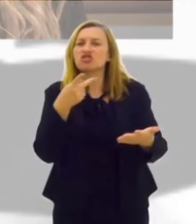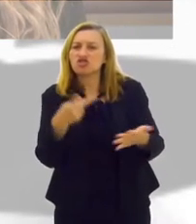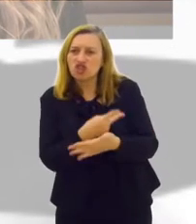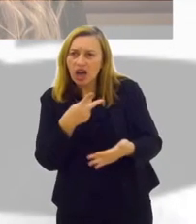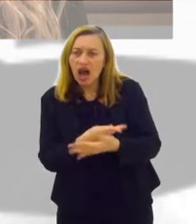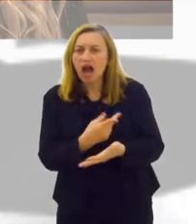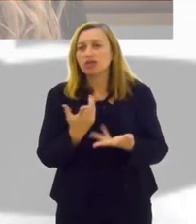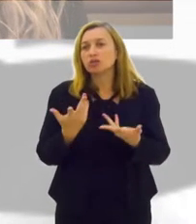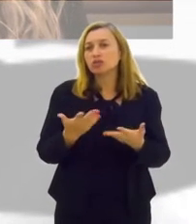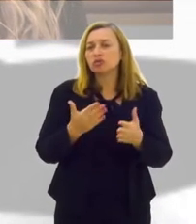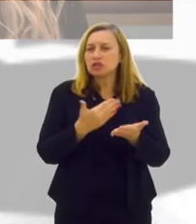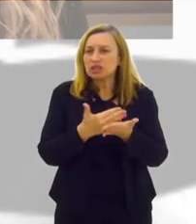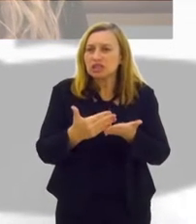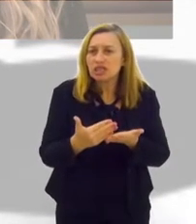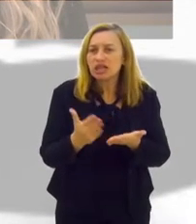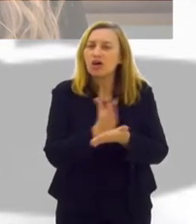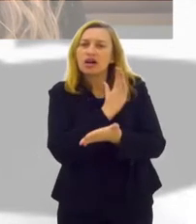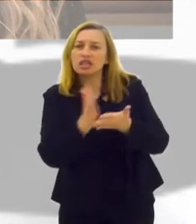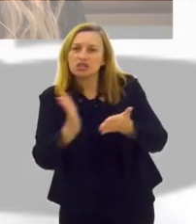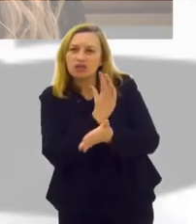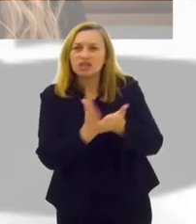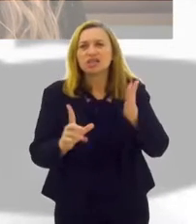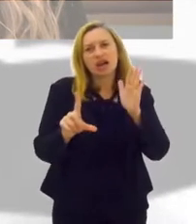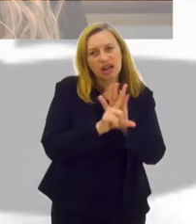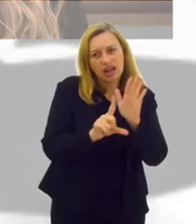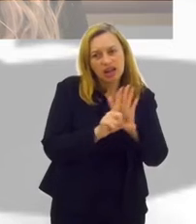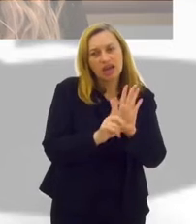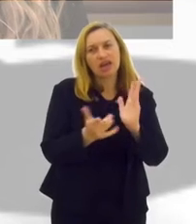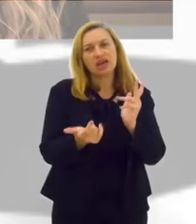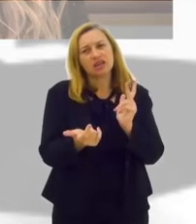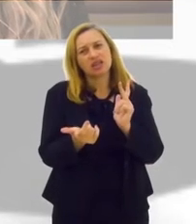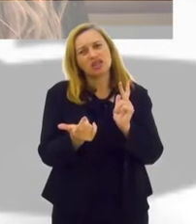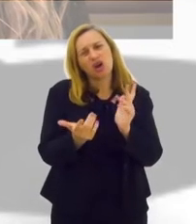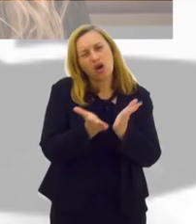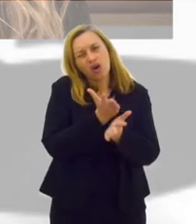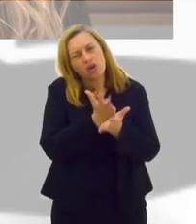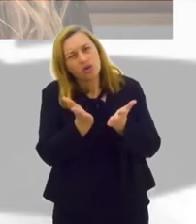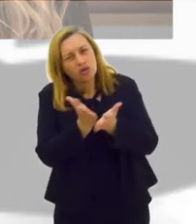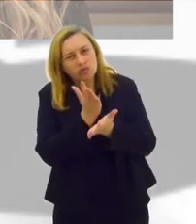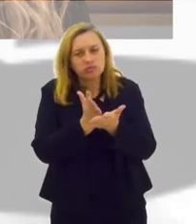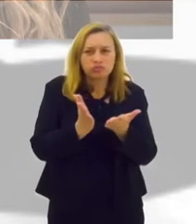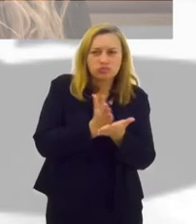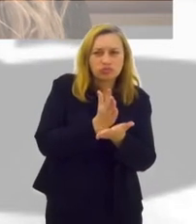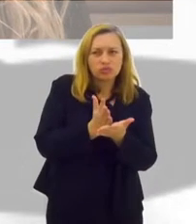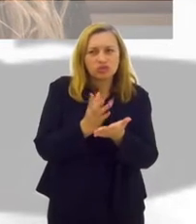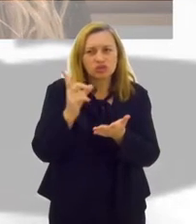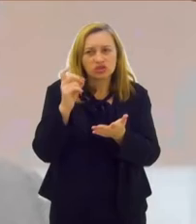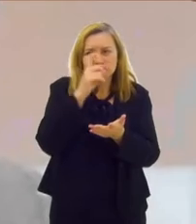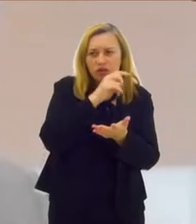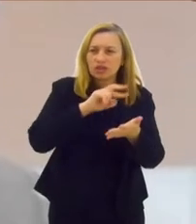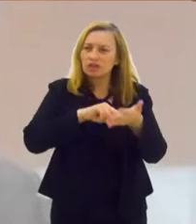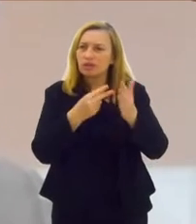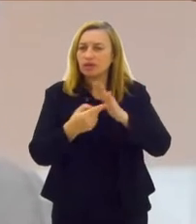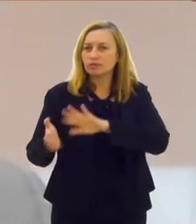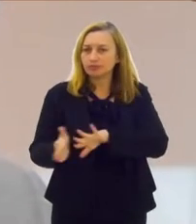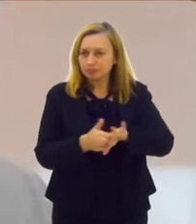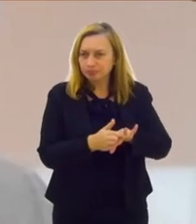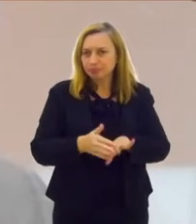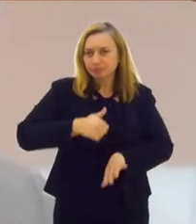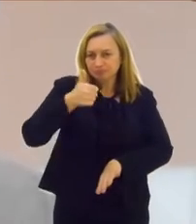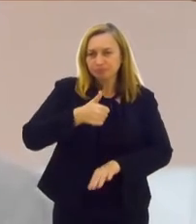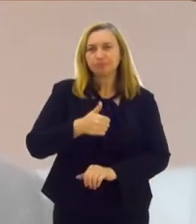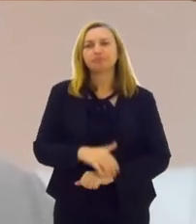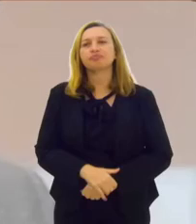errado, né? De ilícito. Então, muitas vezes a legislação deixa uma certa margem para interpretação. Então, esse é um primeiro